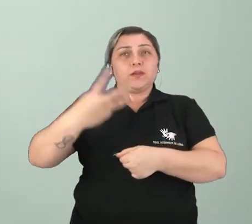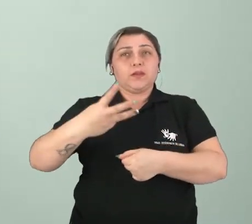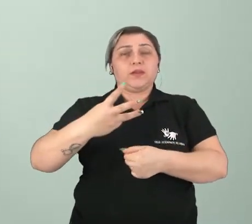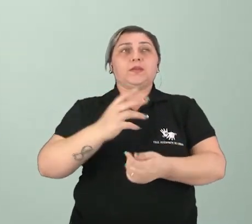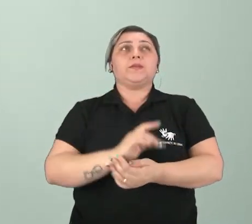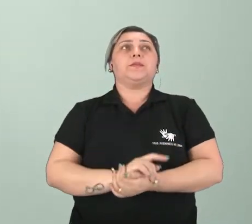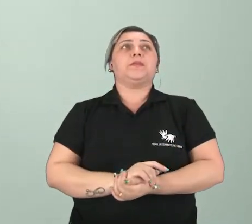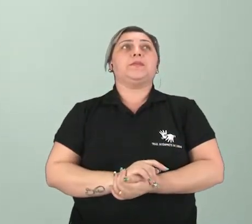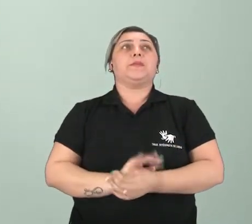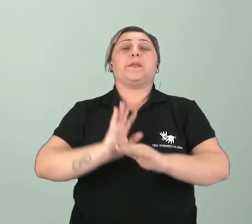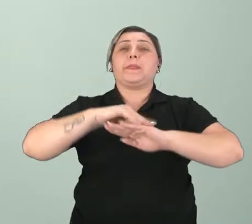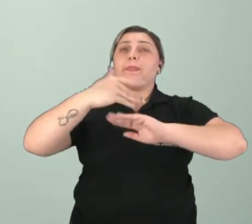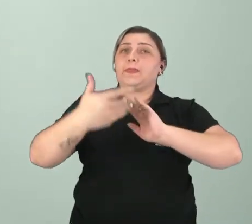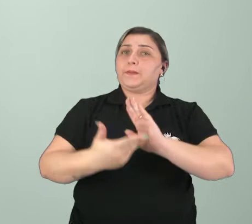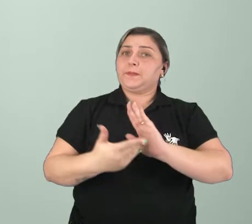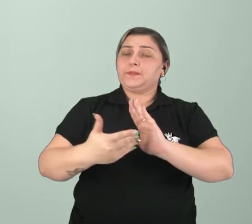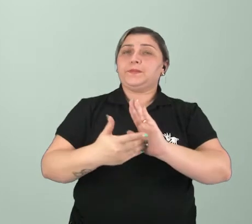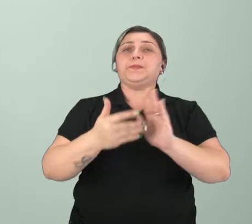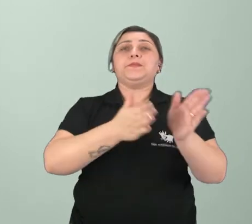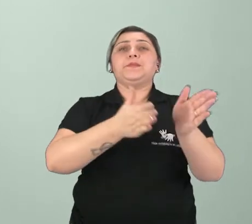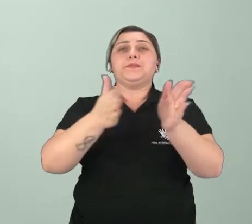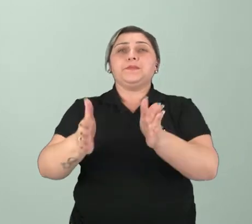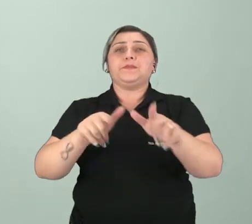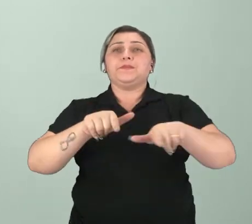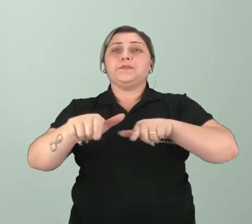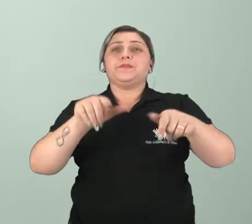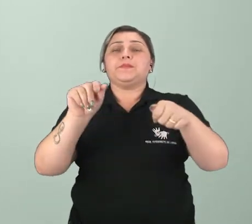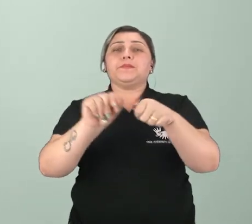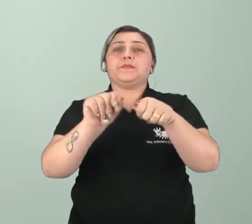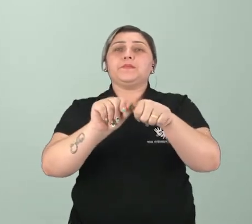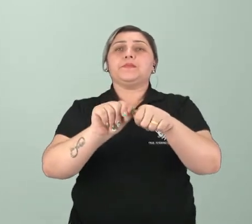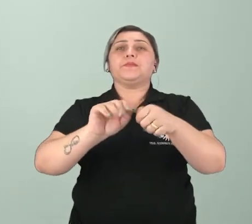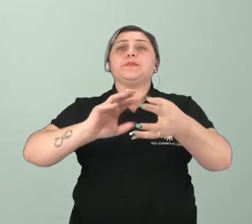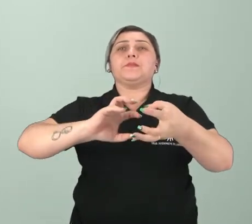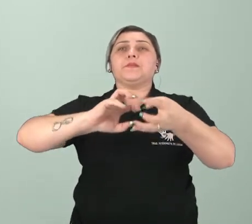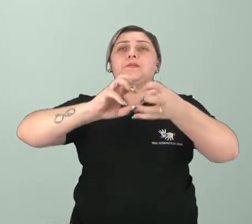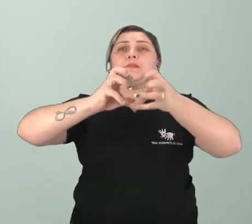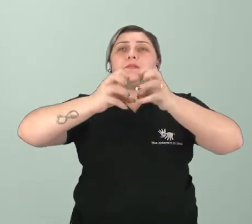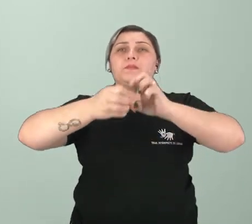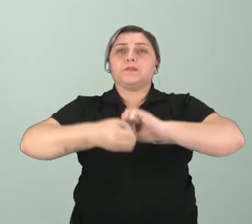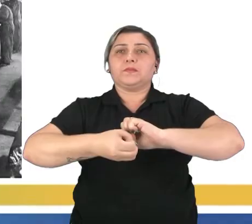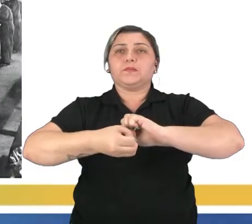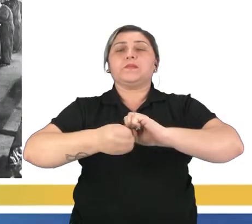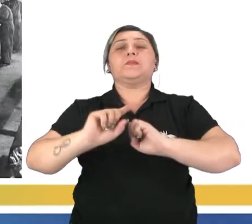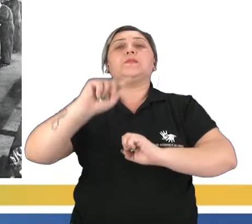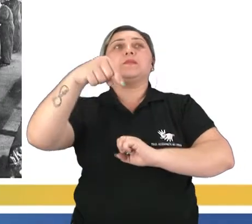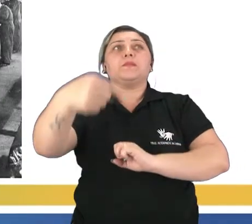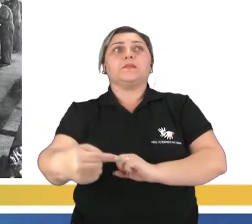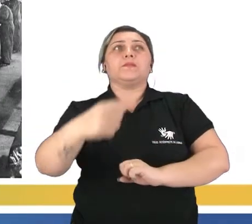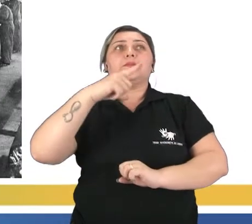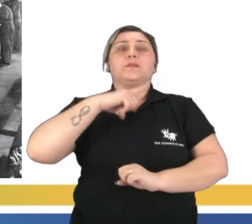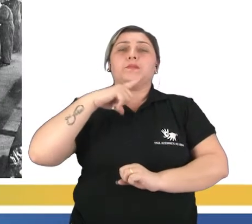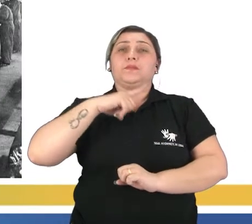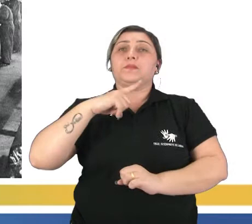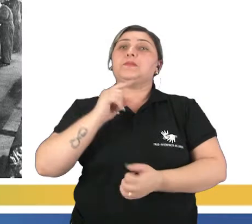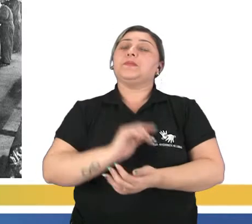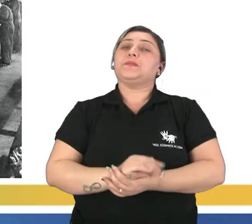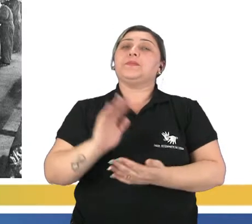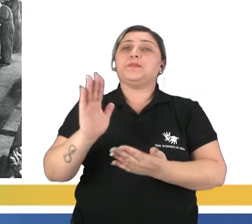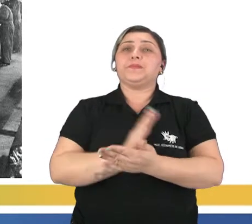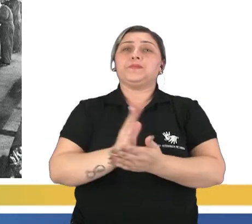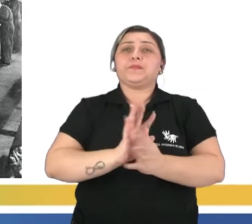Então, todos os processos e etapas do trabalho eram feitos de forma artesanal. Depois a gente teve o advento de